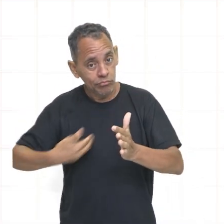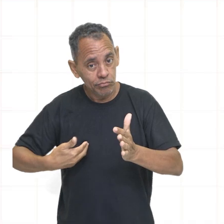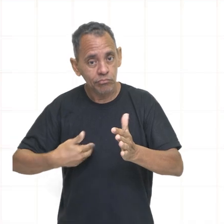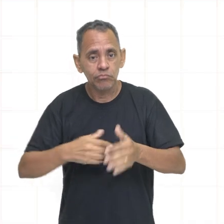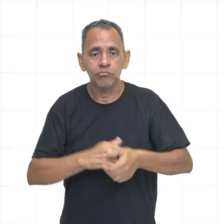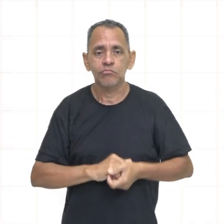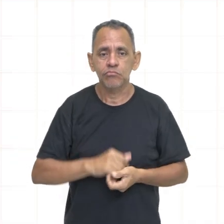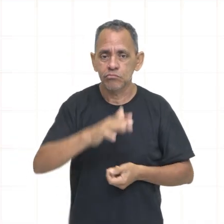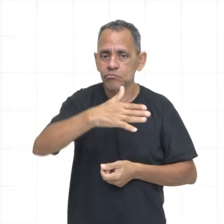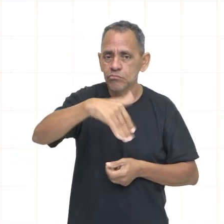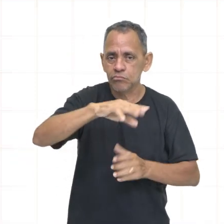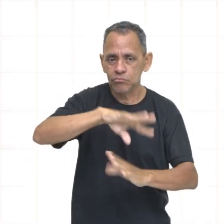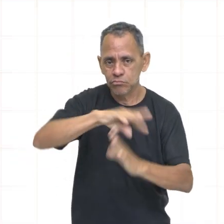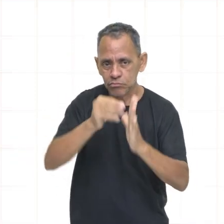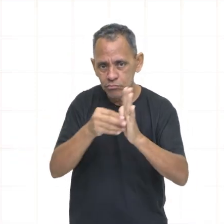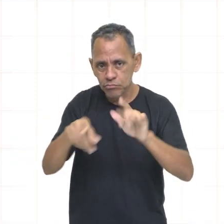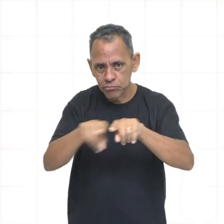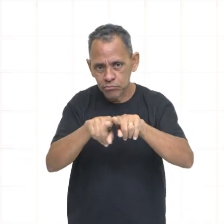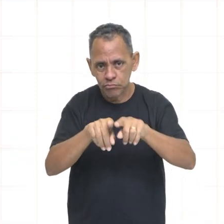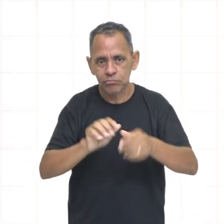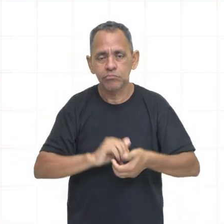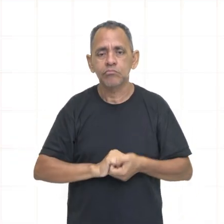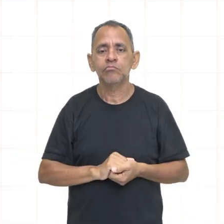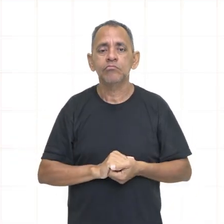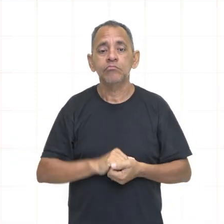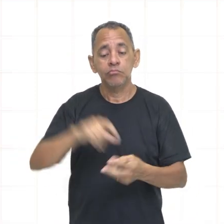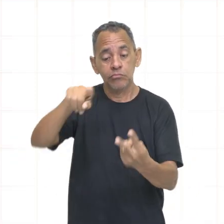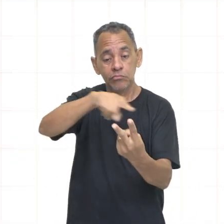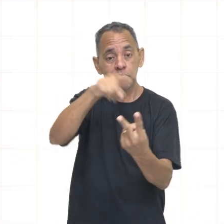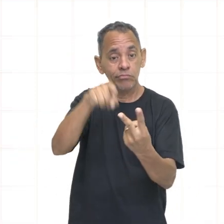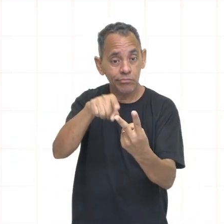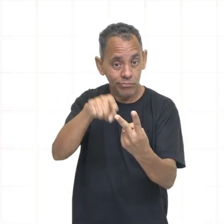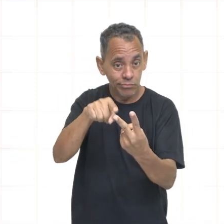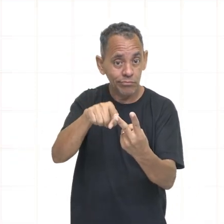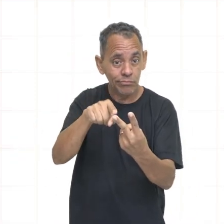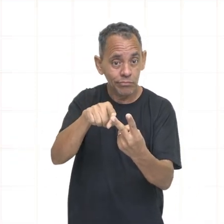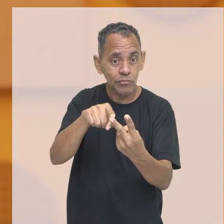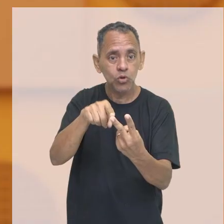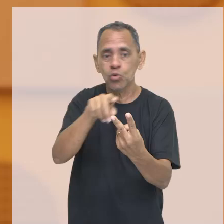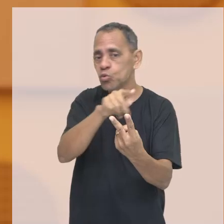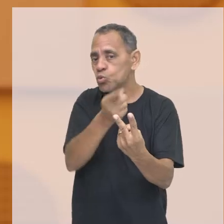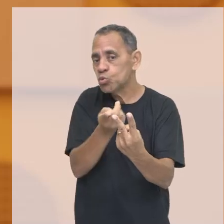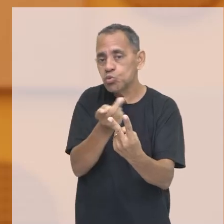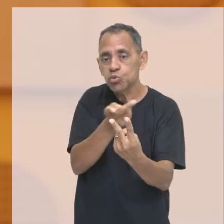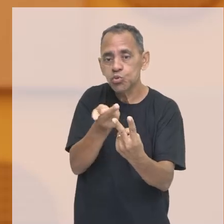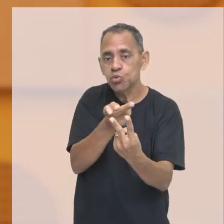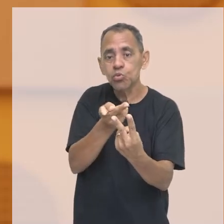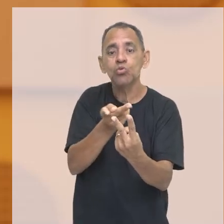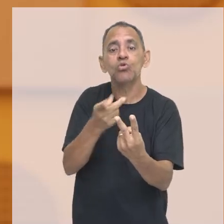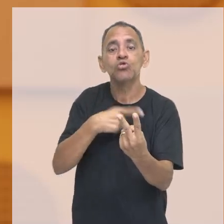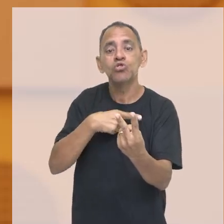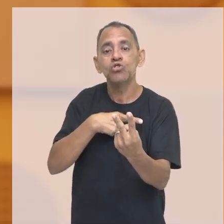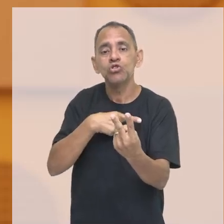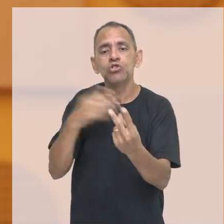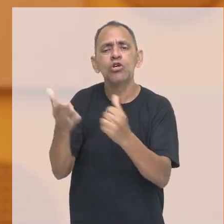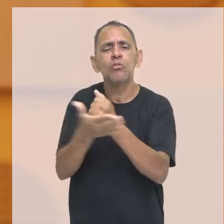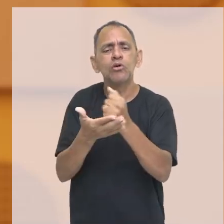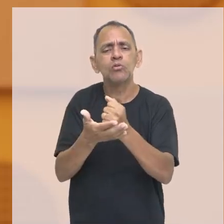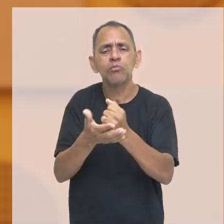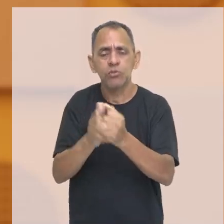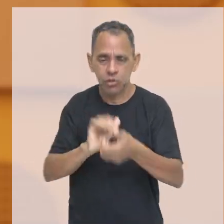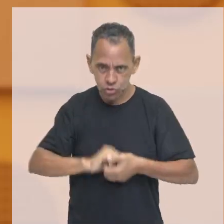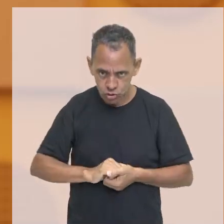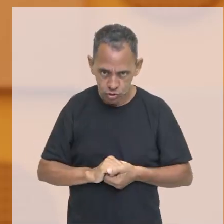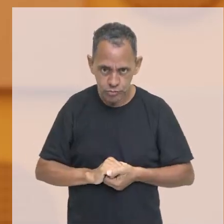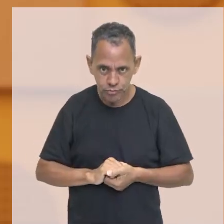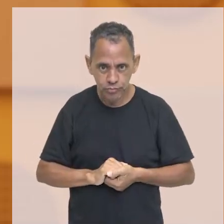para a região amazônica. E, gente, tanto a SUDAM como o BASA, eles tinham basicamente a função de